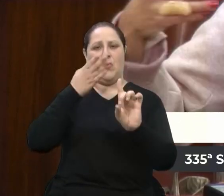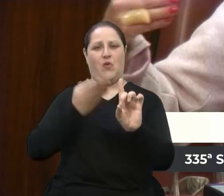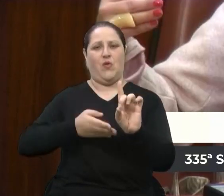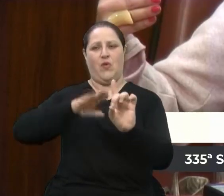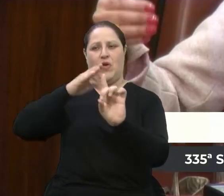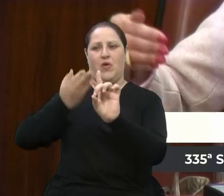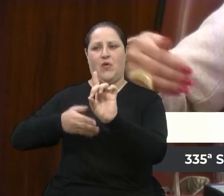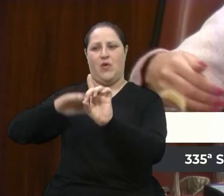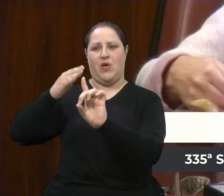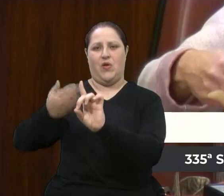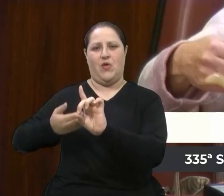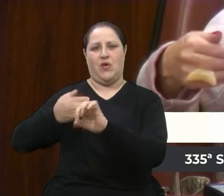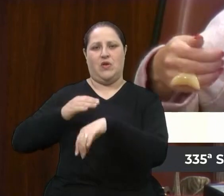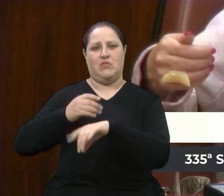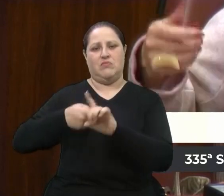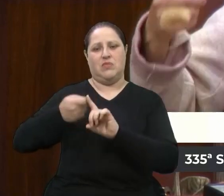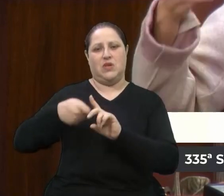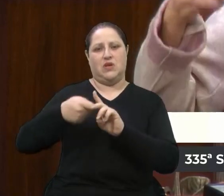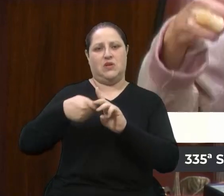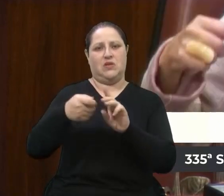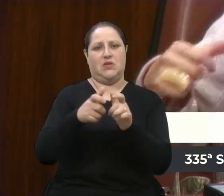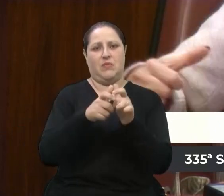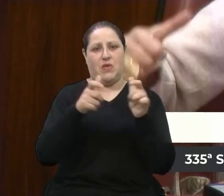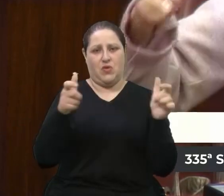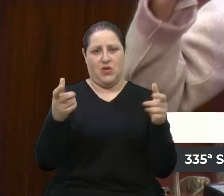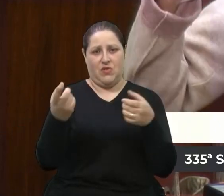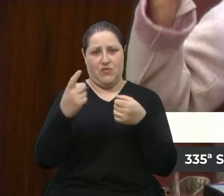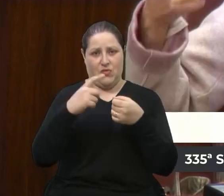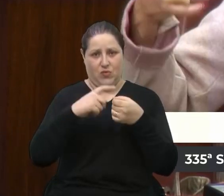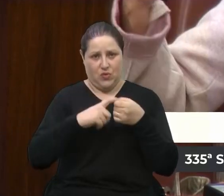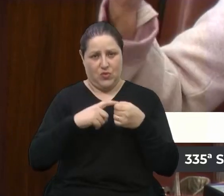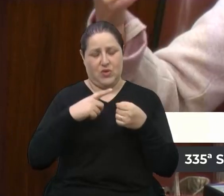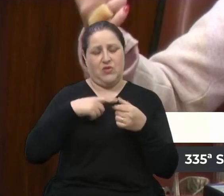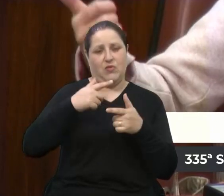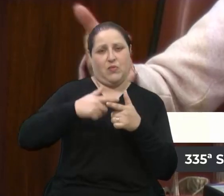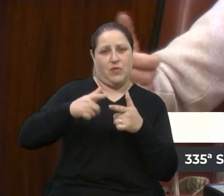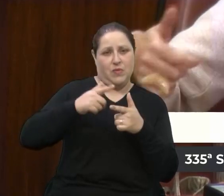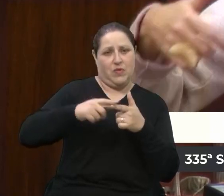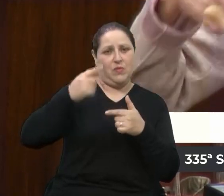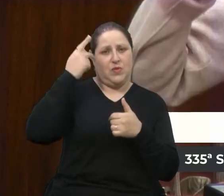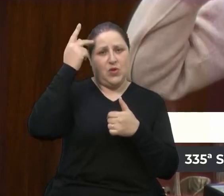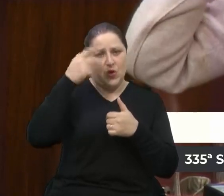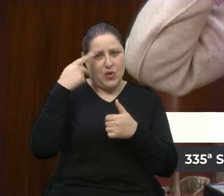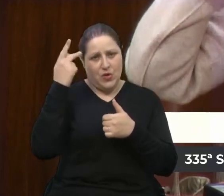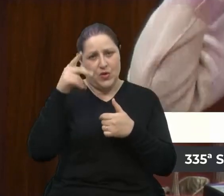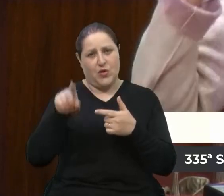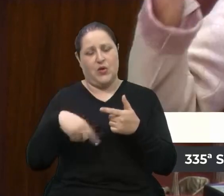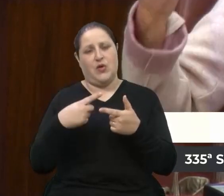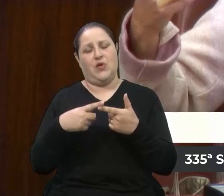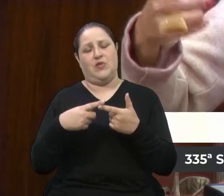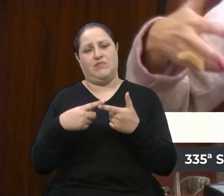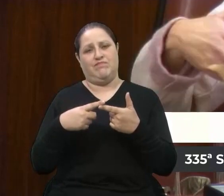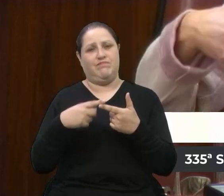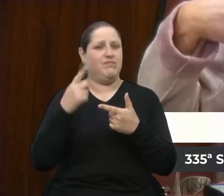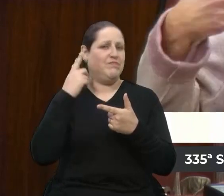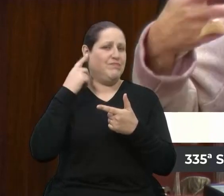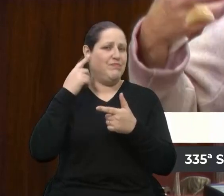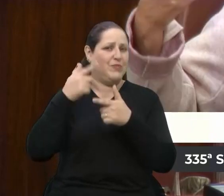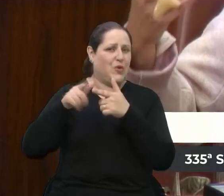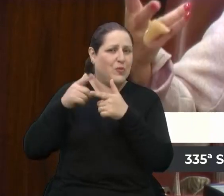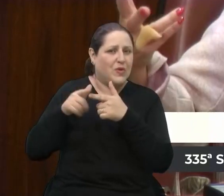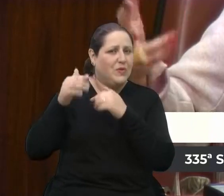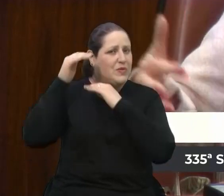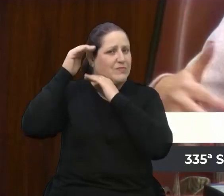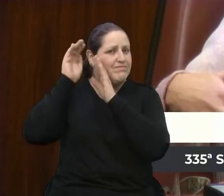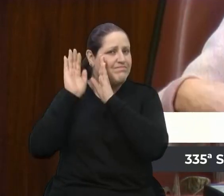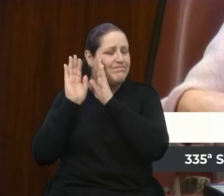alguns meses, a maioria que voltou, problemas psiquiátricos, problemas de audição, uma série de